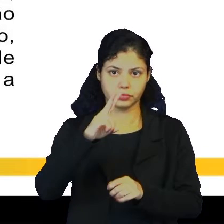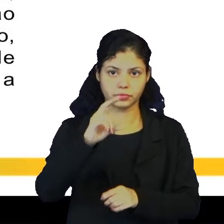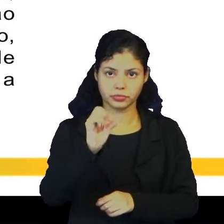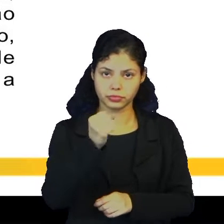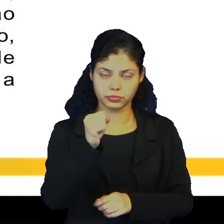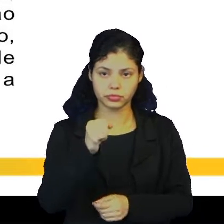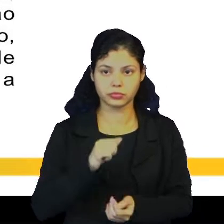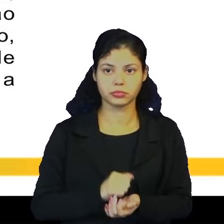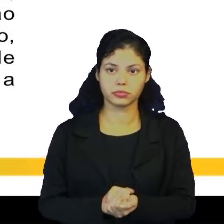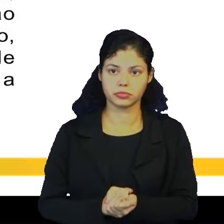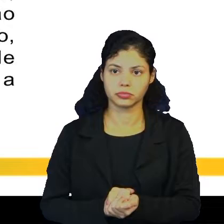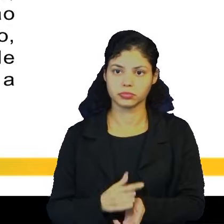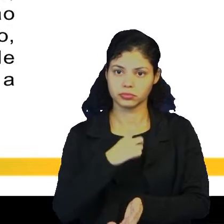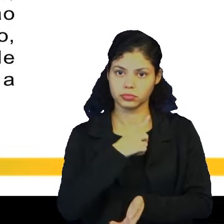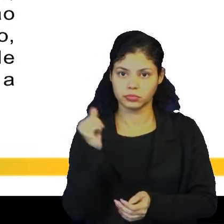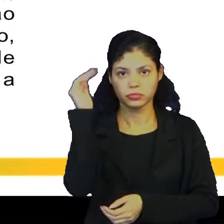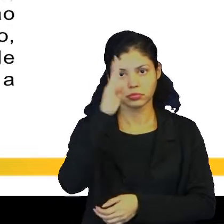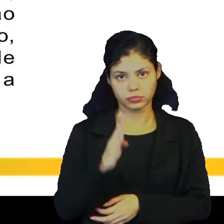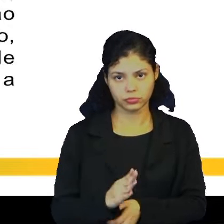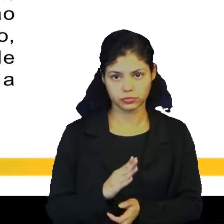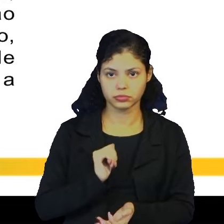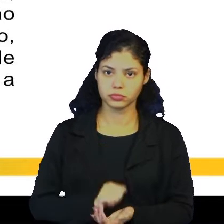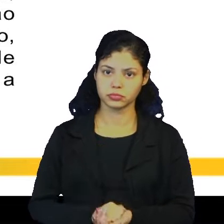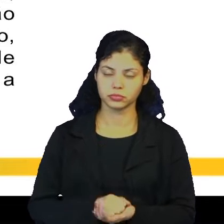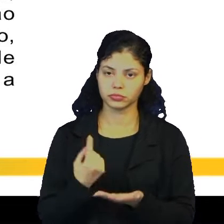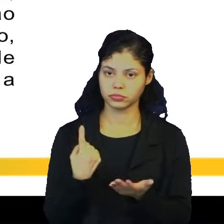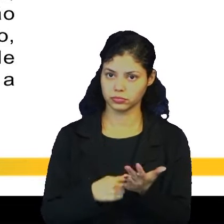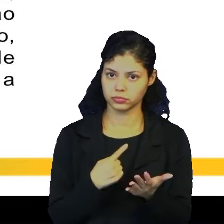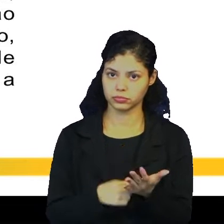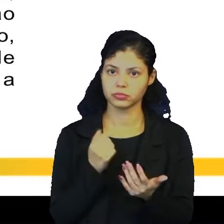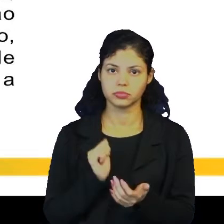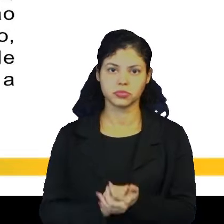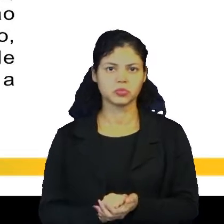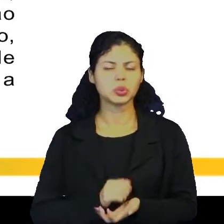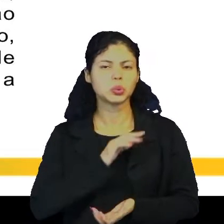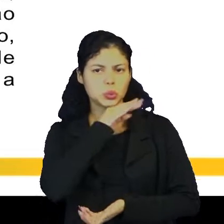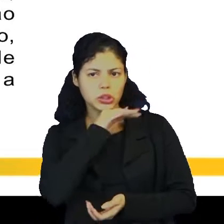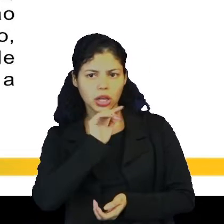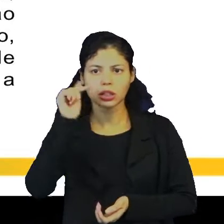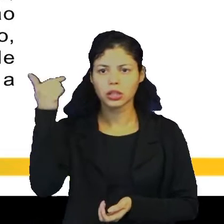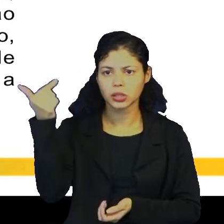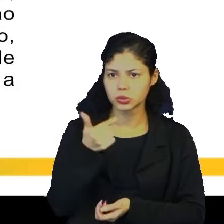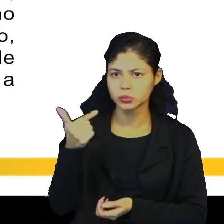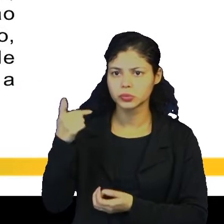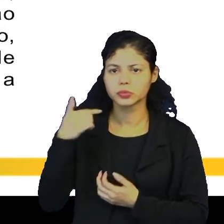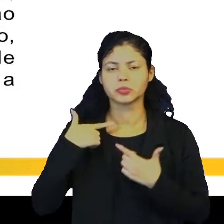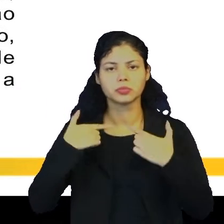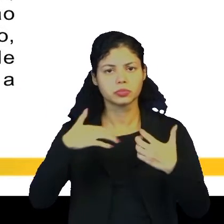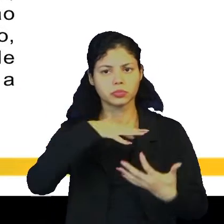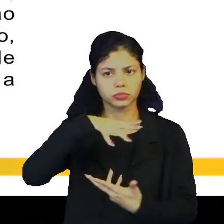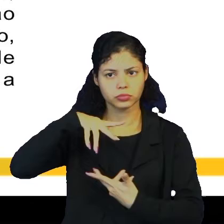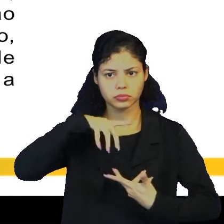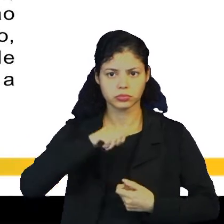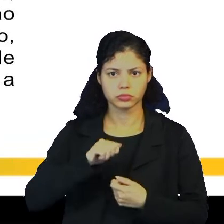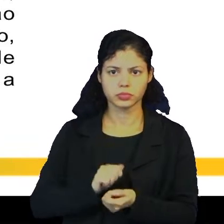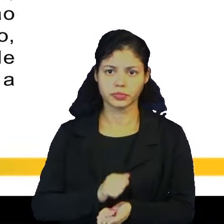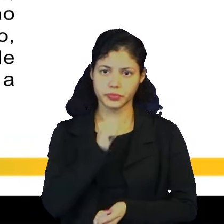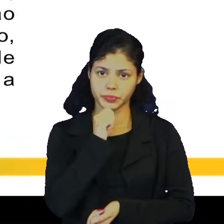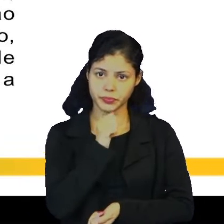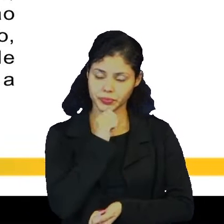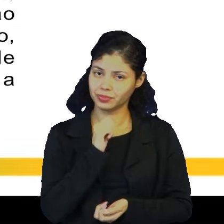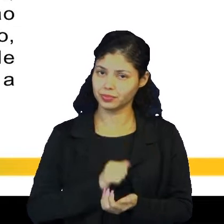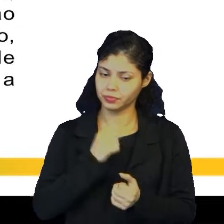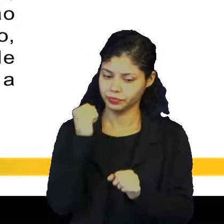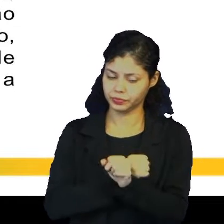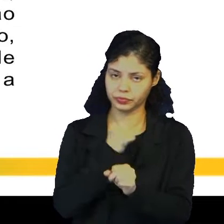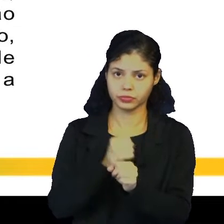58 Estados-membros, entre eles o Brasil. Marcados pelos horrores ocorridos lá na Segunda Guerra Mundial e com a intenção de construir